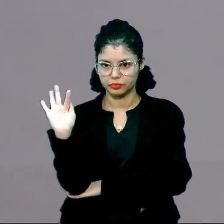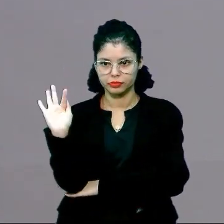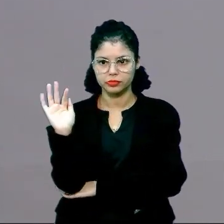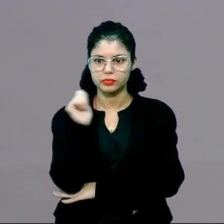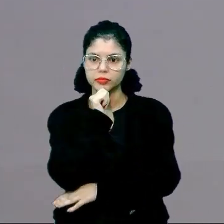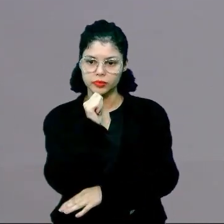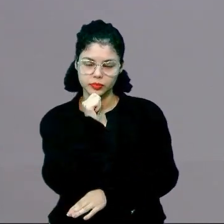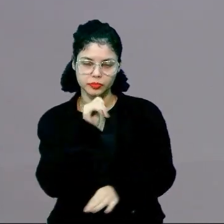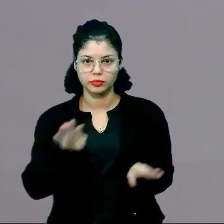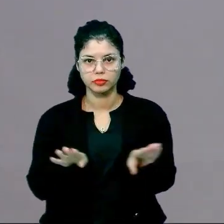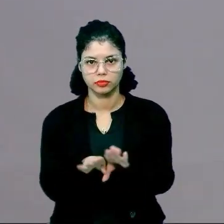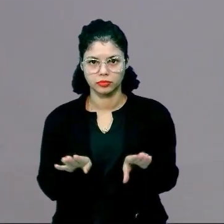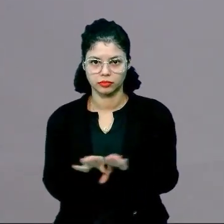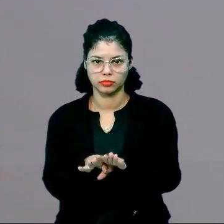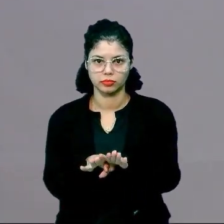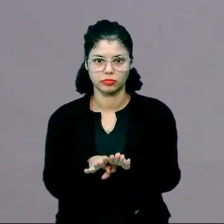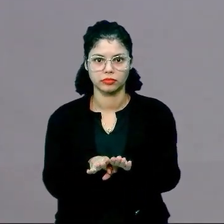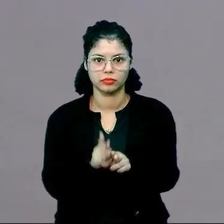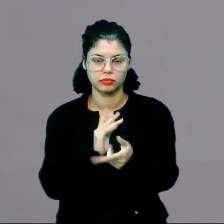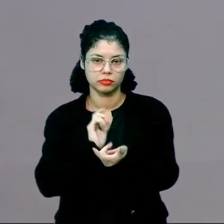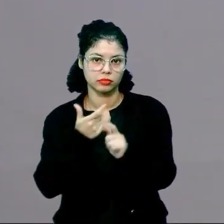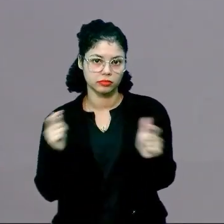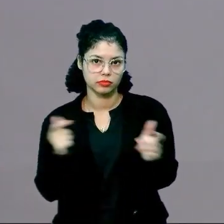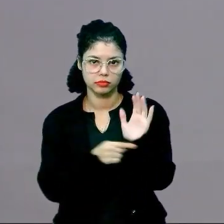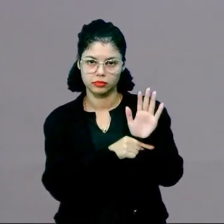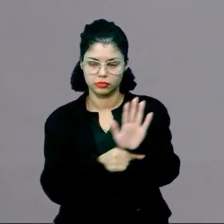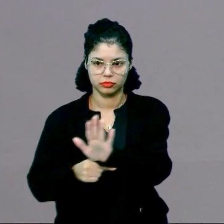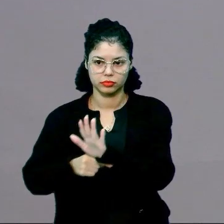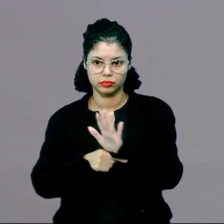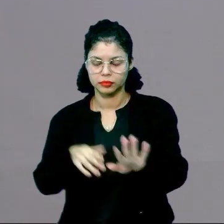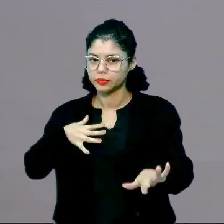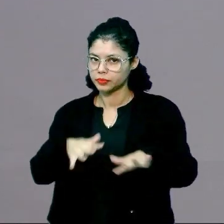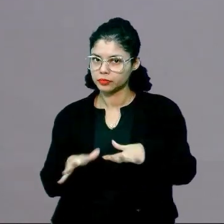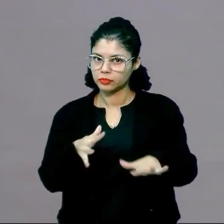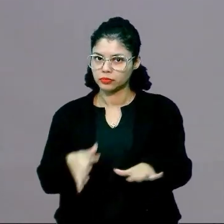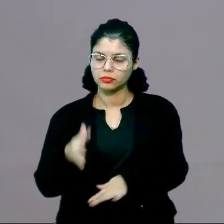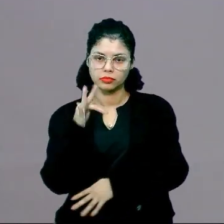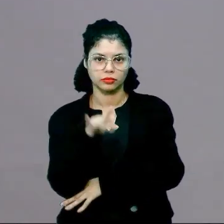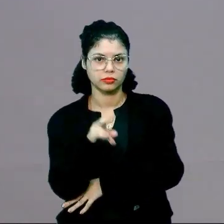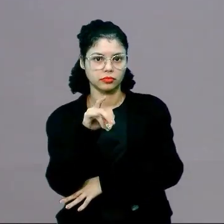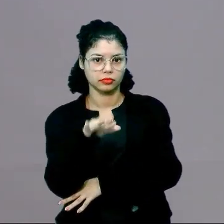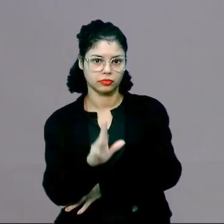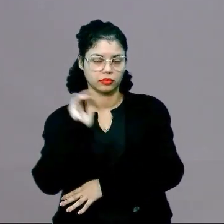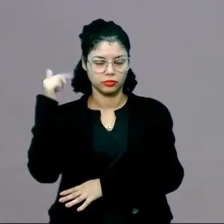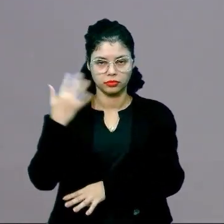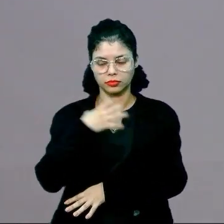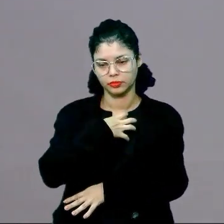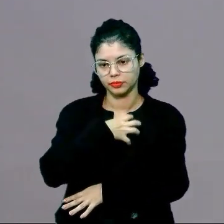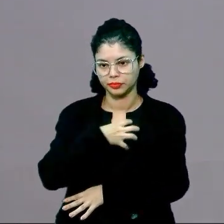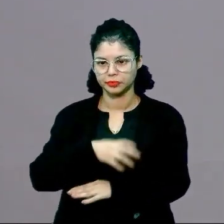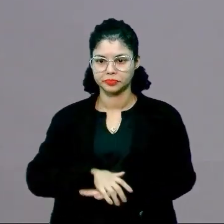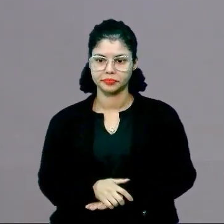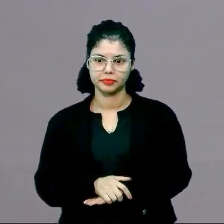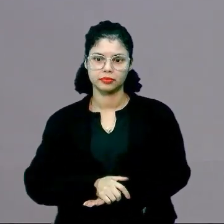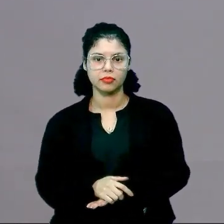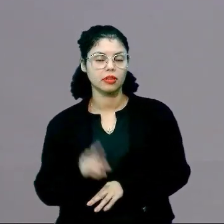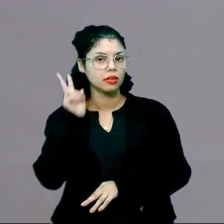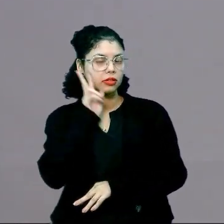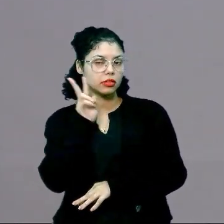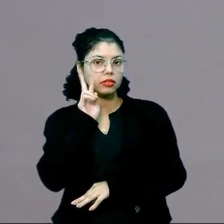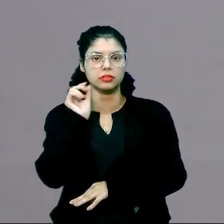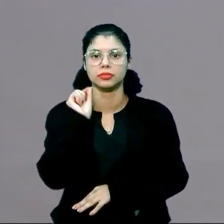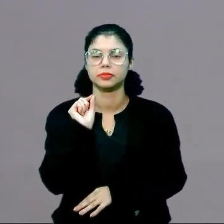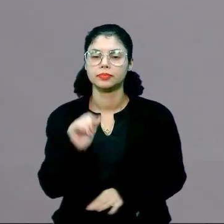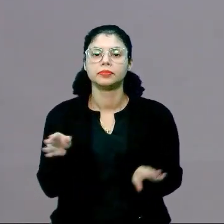se tornou uma das grandes representantes do movimento feminista naquele momento, né? Lembrando que